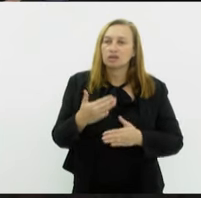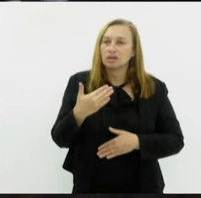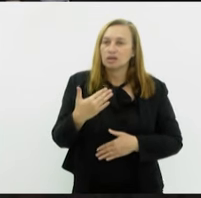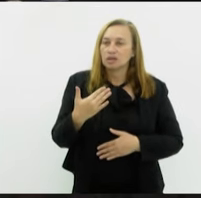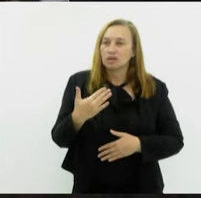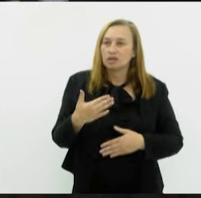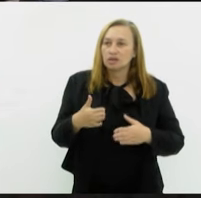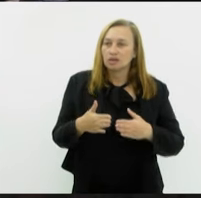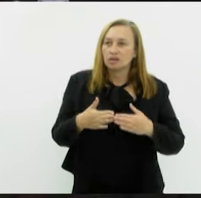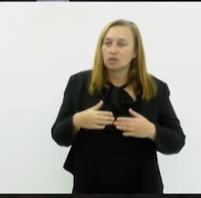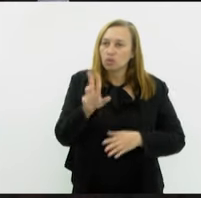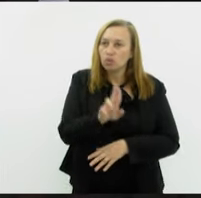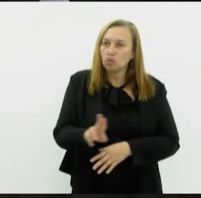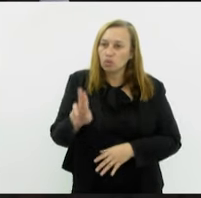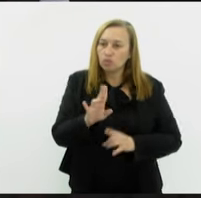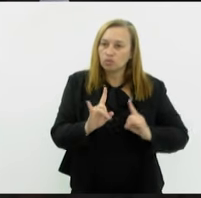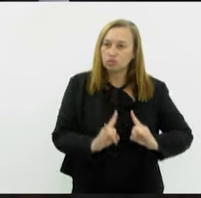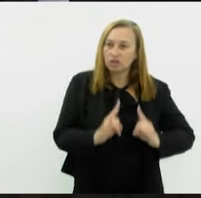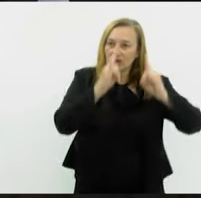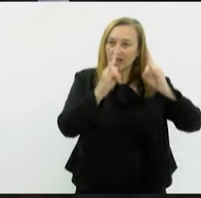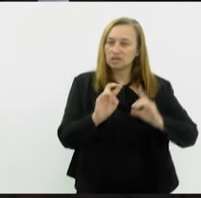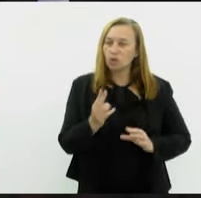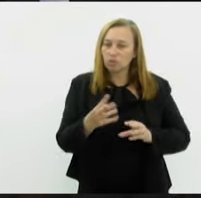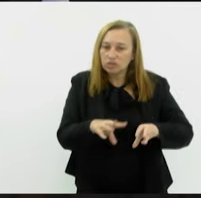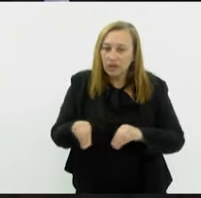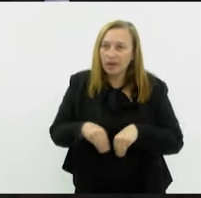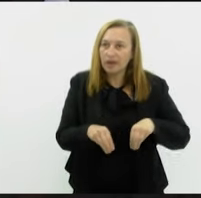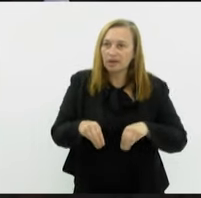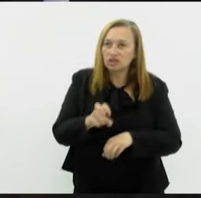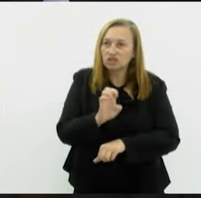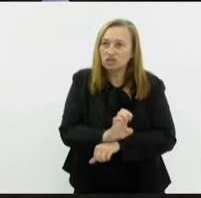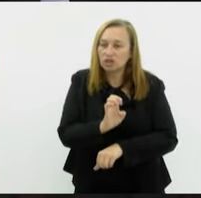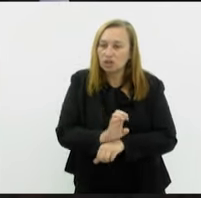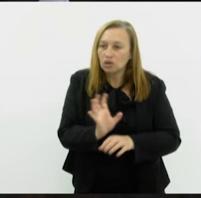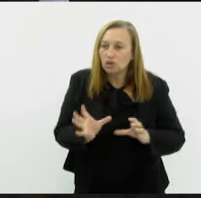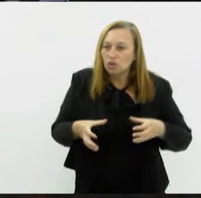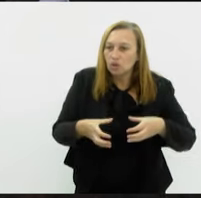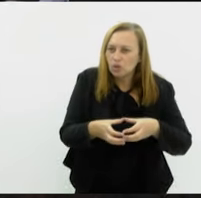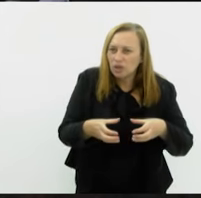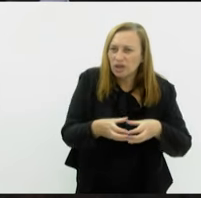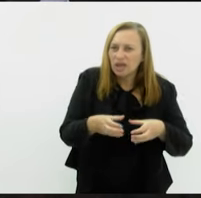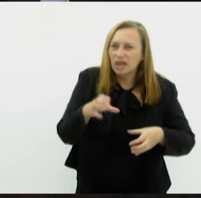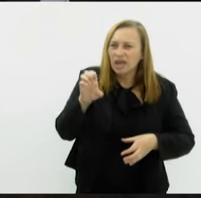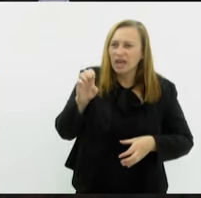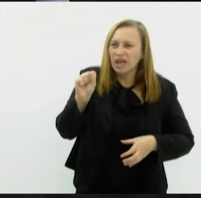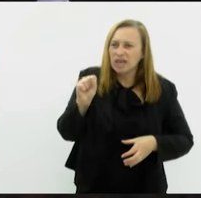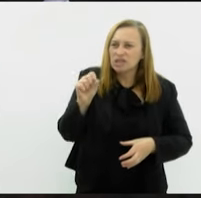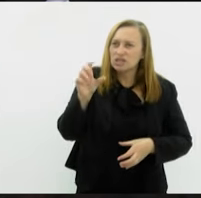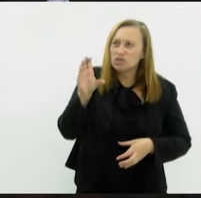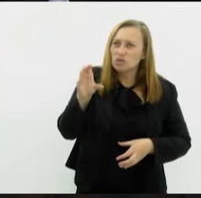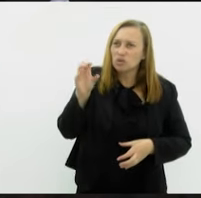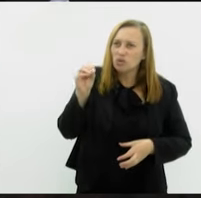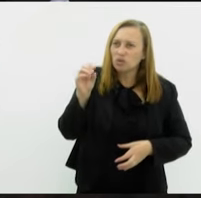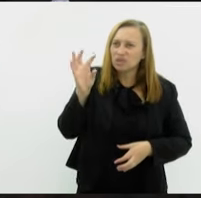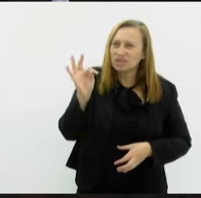de bens imóveis e terrenos estaduais por grupos de escoteiros e núcleos de bandeirantes.